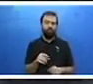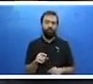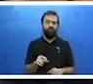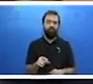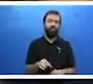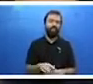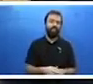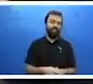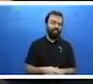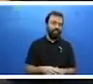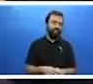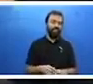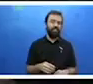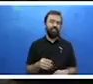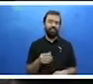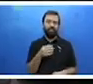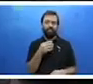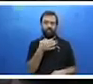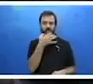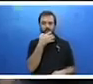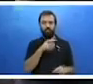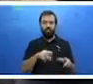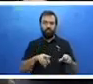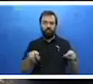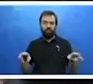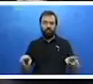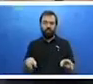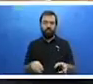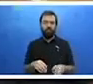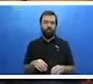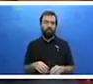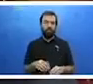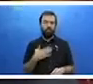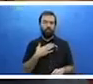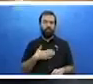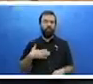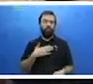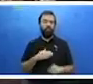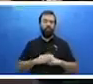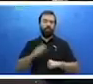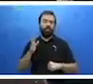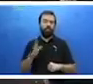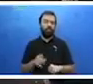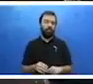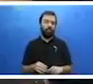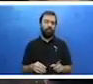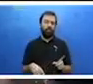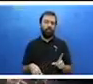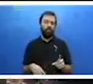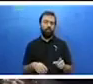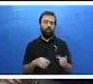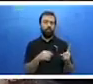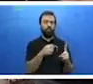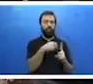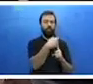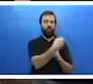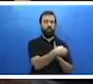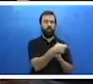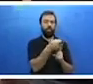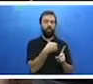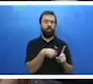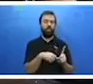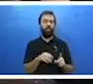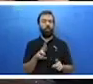vê se a gente acertou. Ela falou banana. João Pedro, o que você gosta? Aqui o meu João Pedro